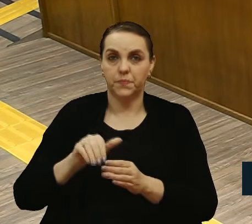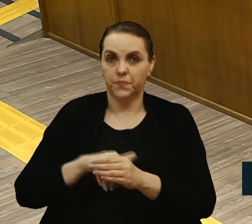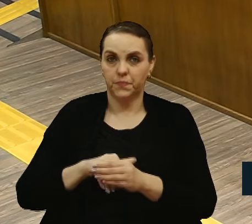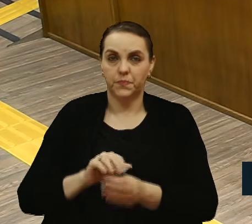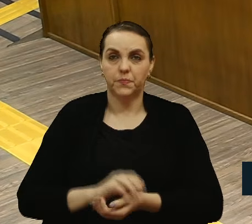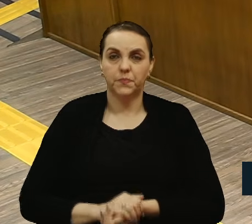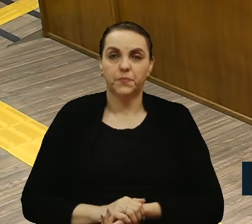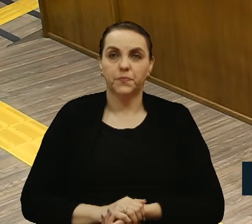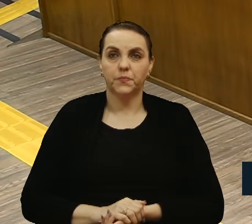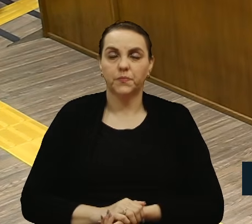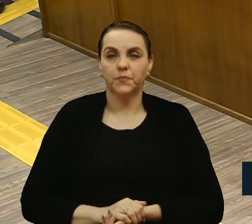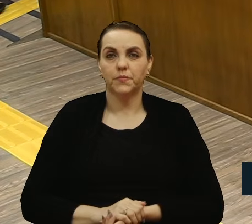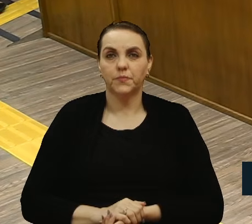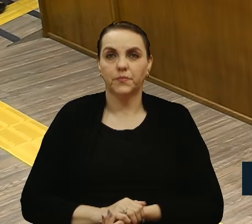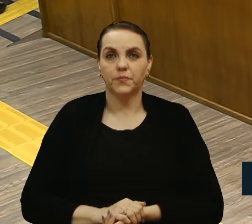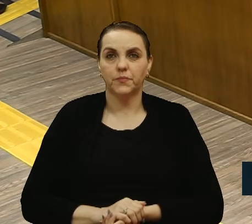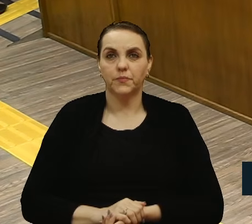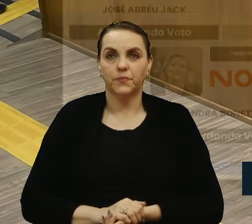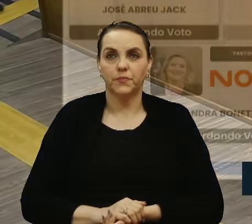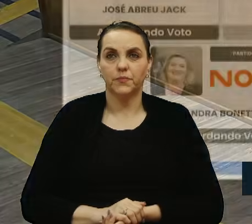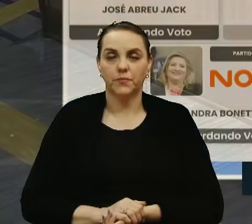Voto sim, presidente.